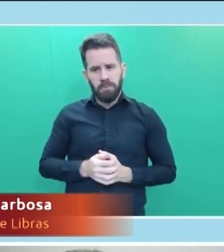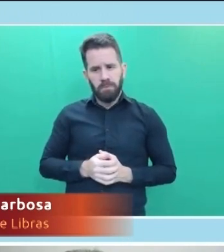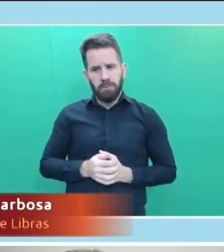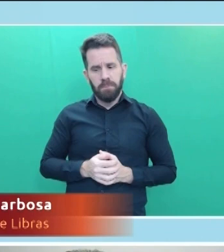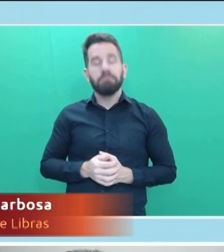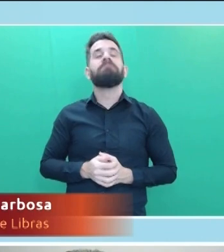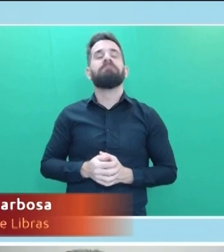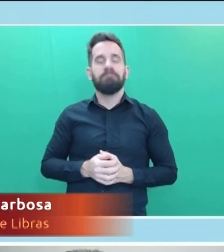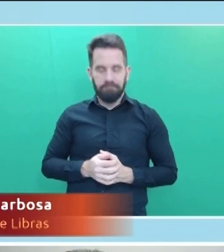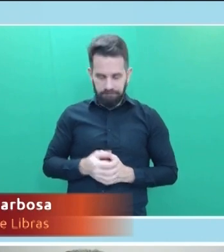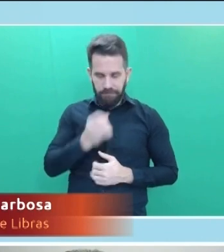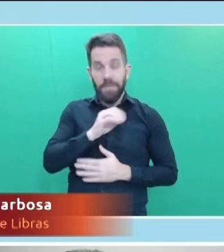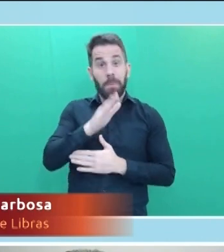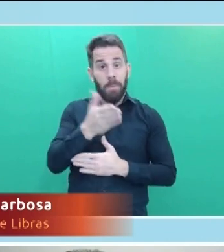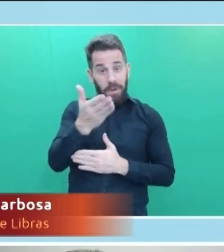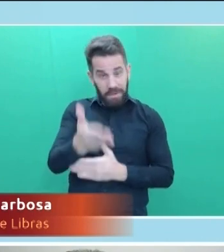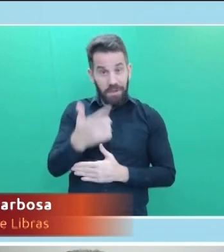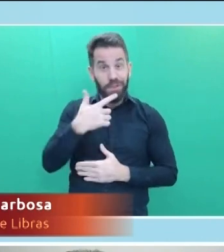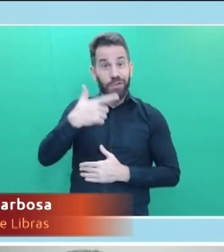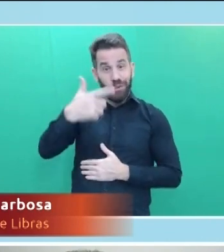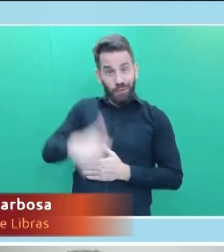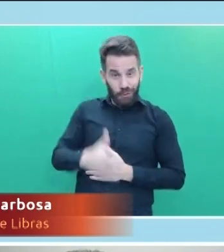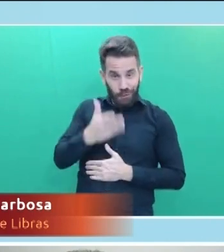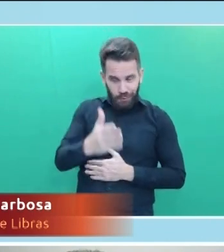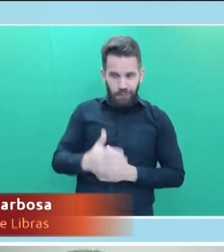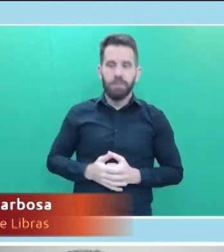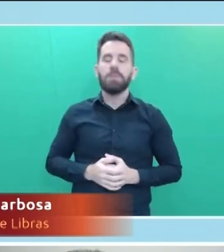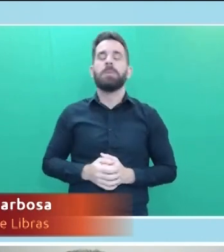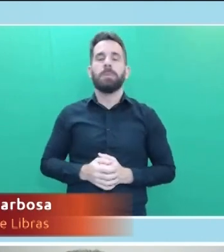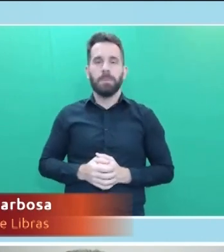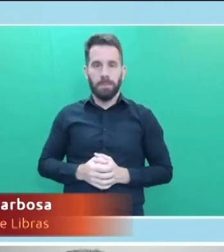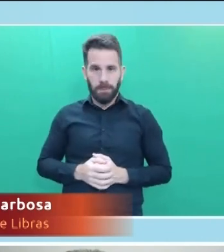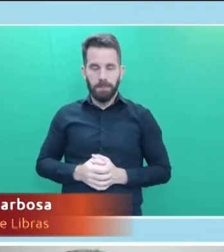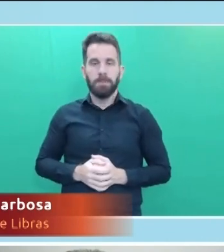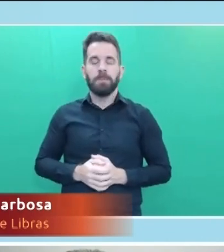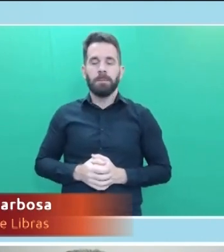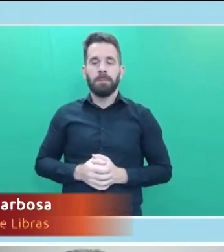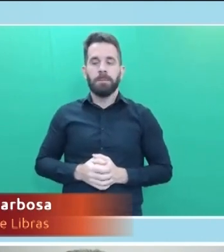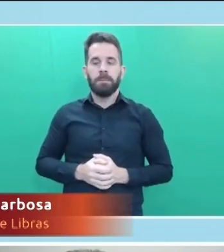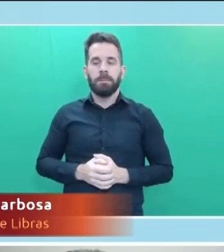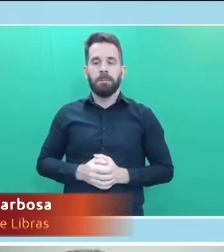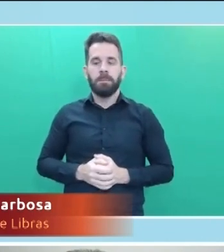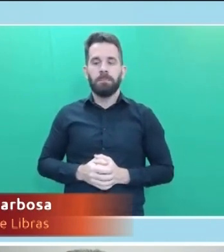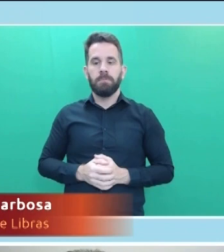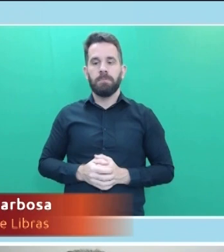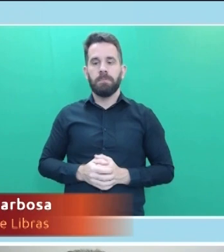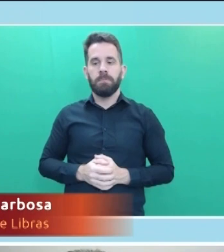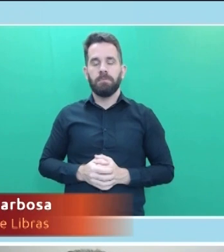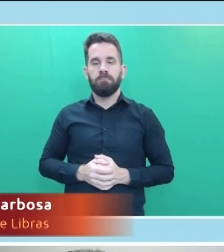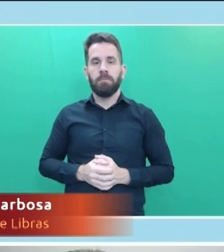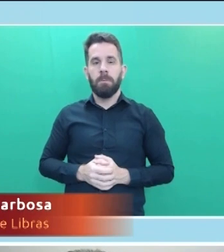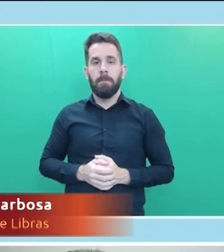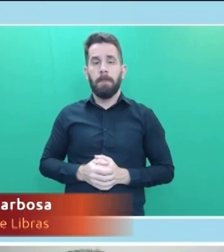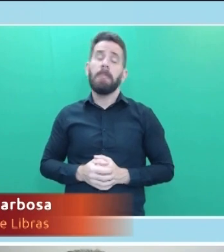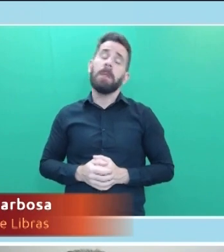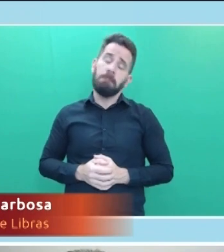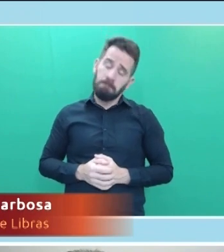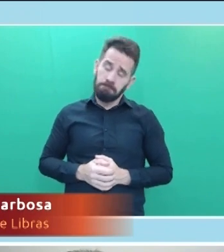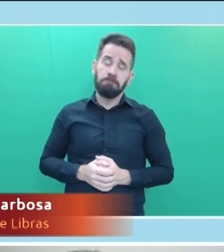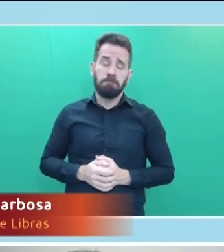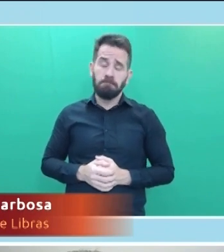Boa tarde, novamente. E o que eu acho